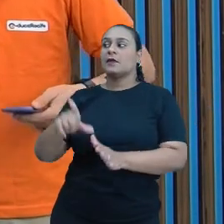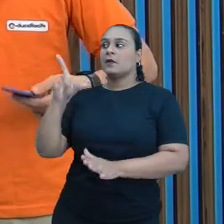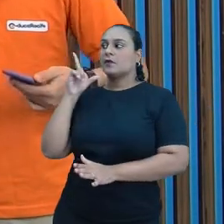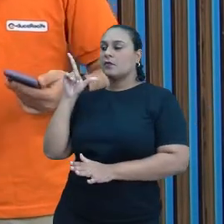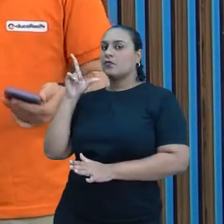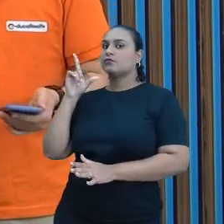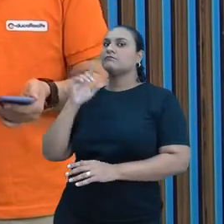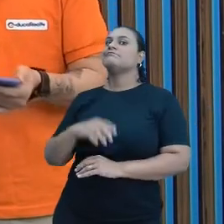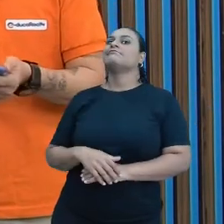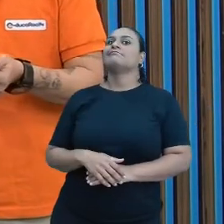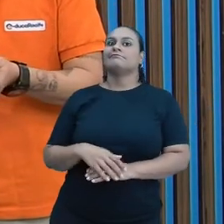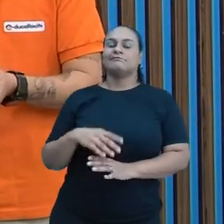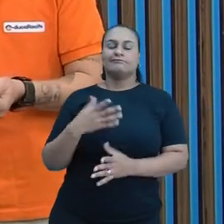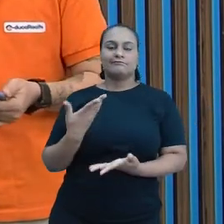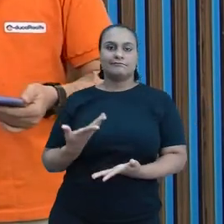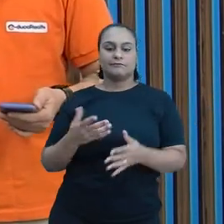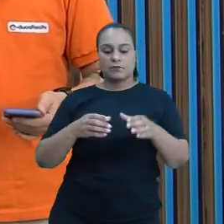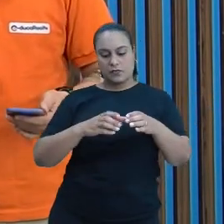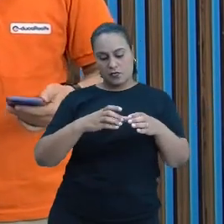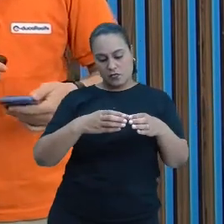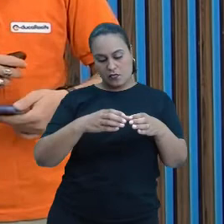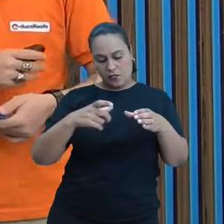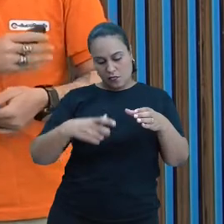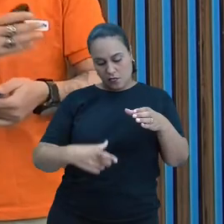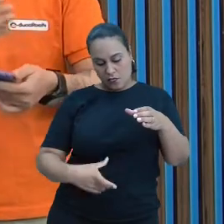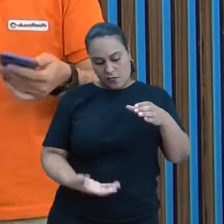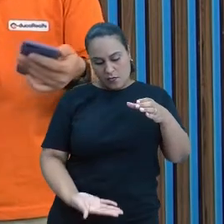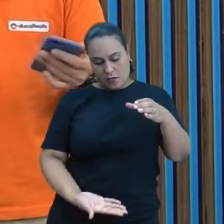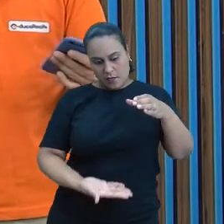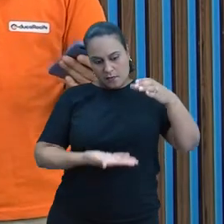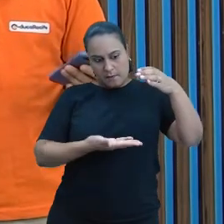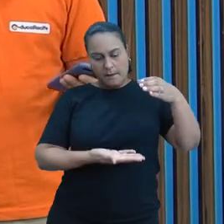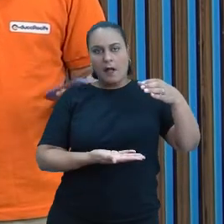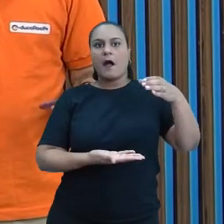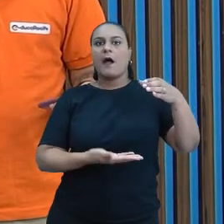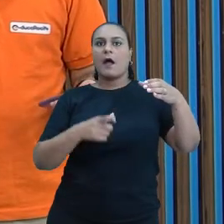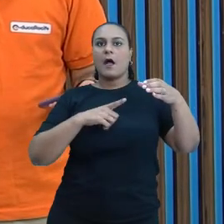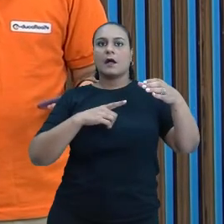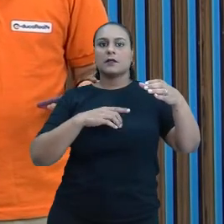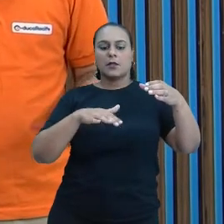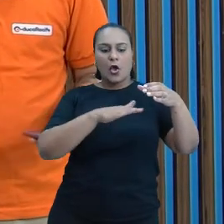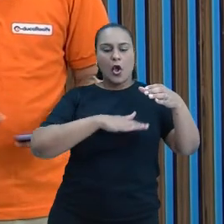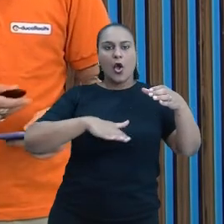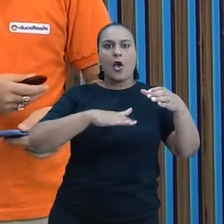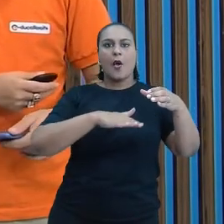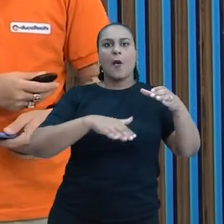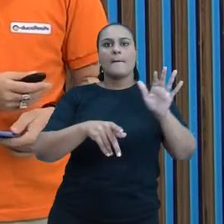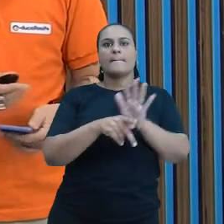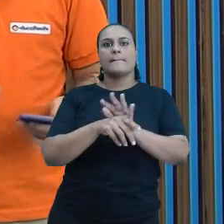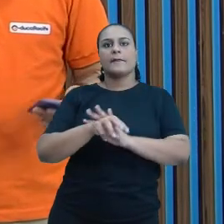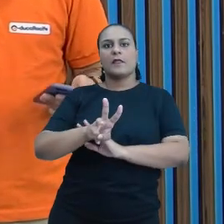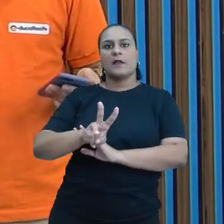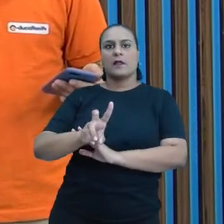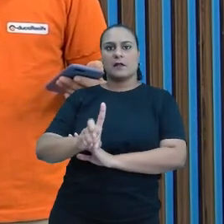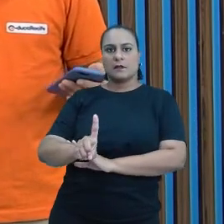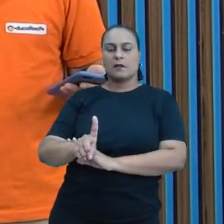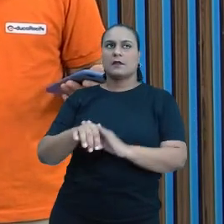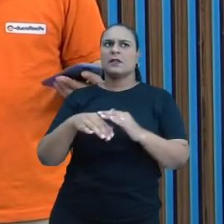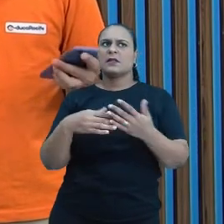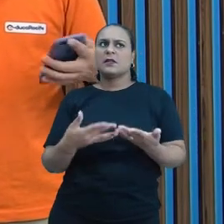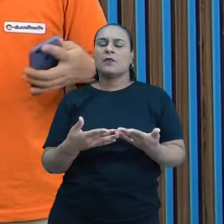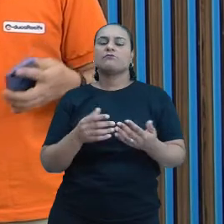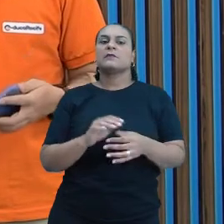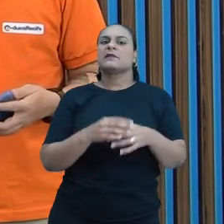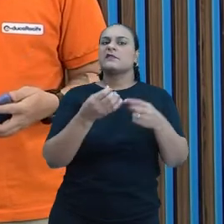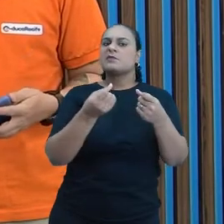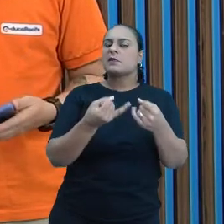o cilindro como sendo o espaço ocupado em 3 dimensões. Só que como a gente estava falando de maneira muito genérica, a